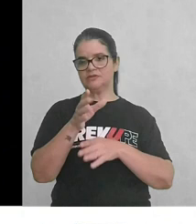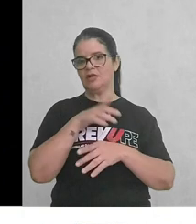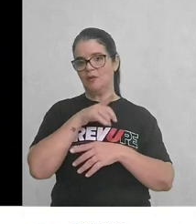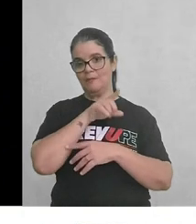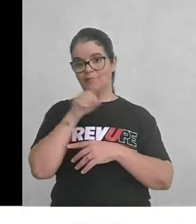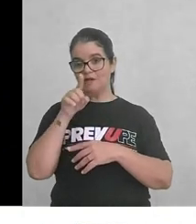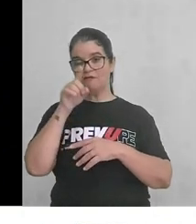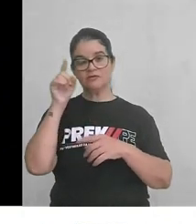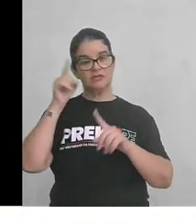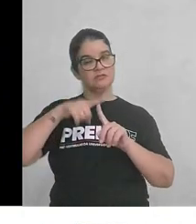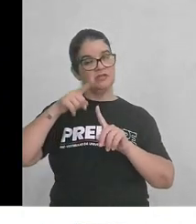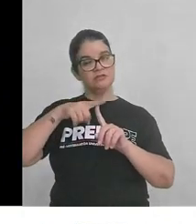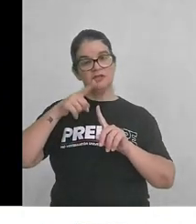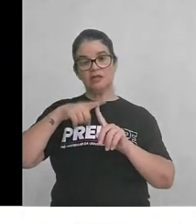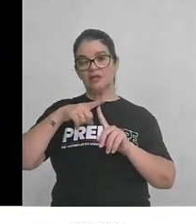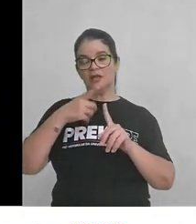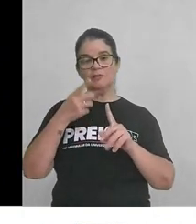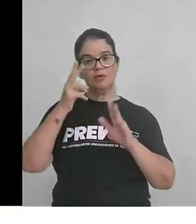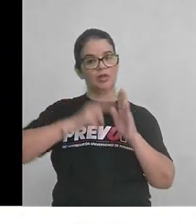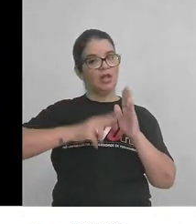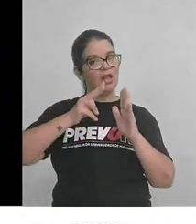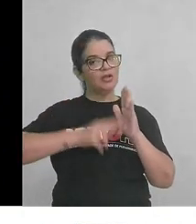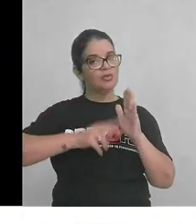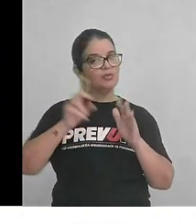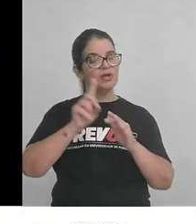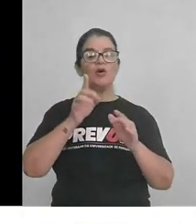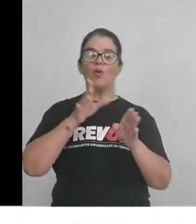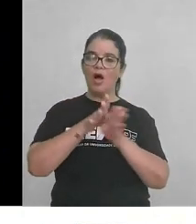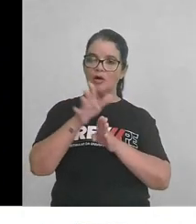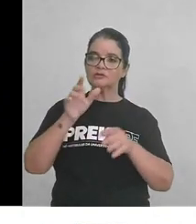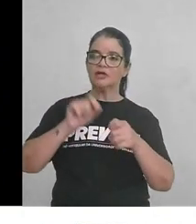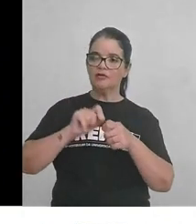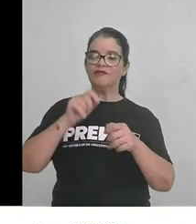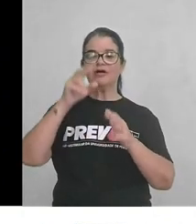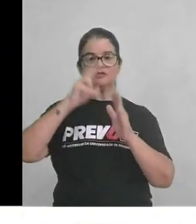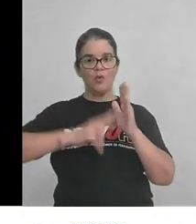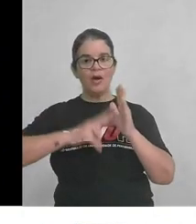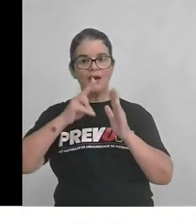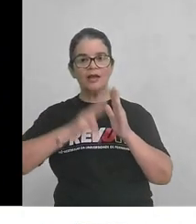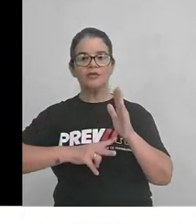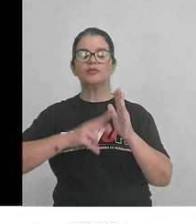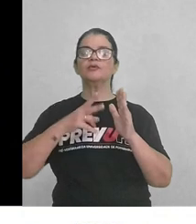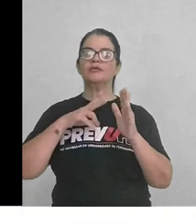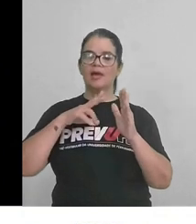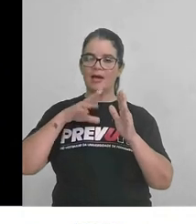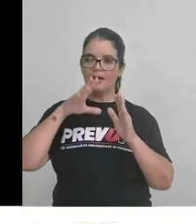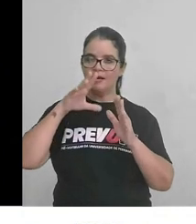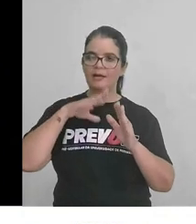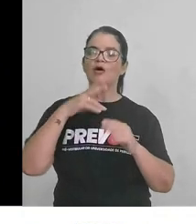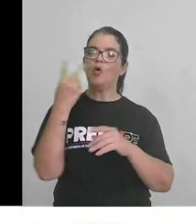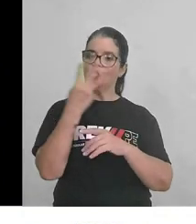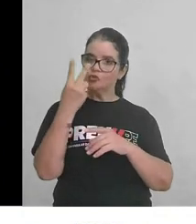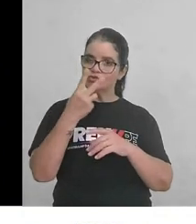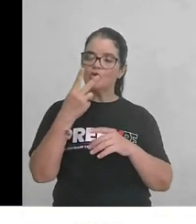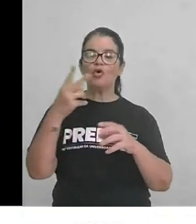leitura pegando os dois e sublinhando e tratando